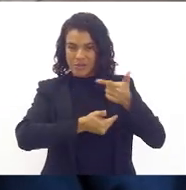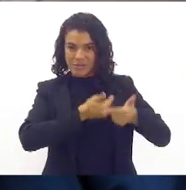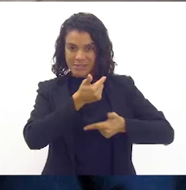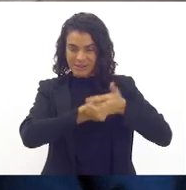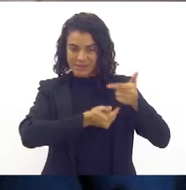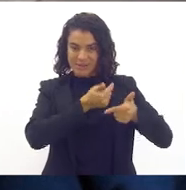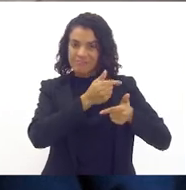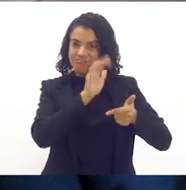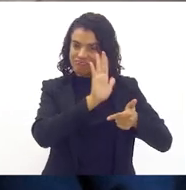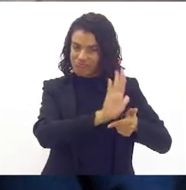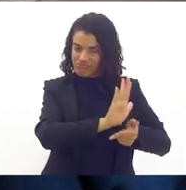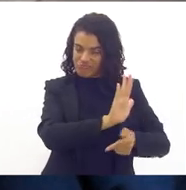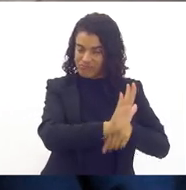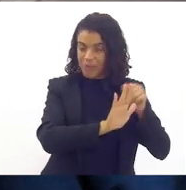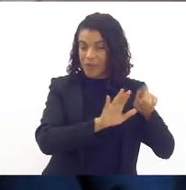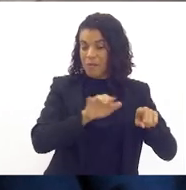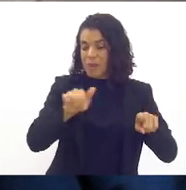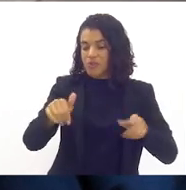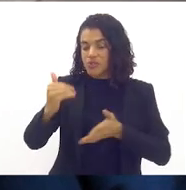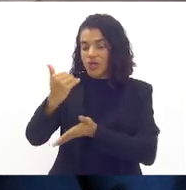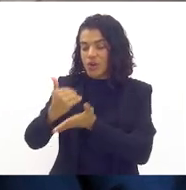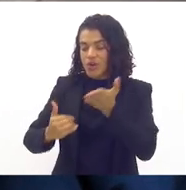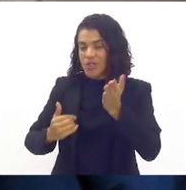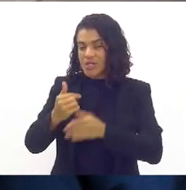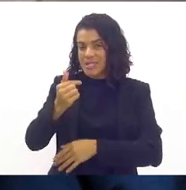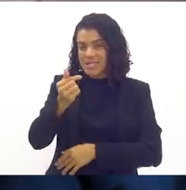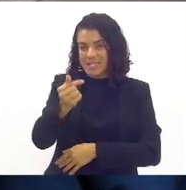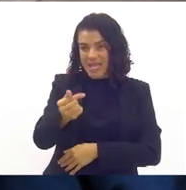aí o senhor subtraiu